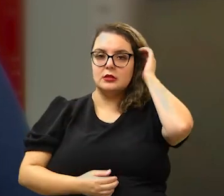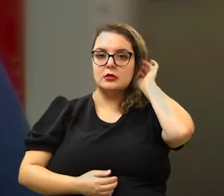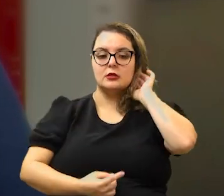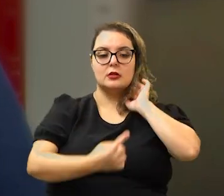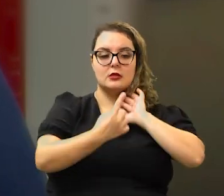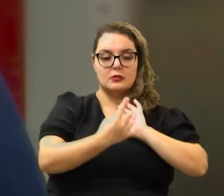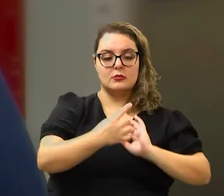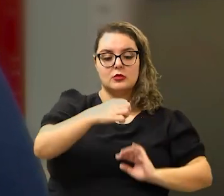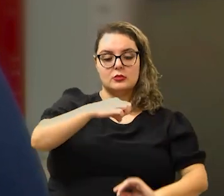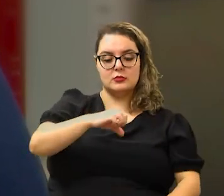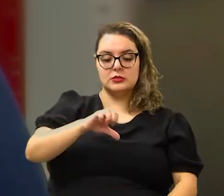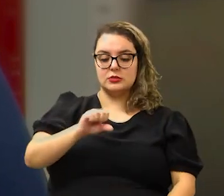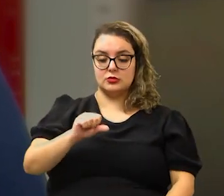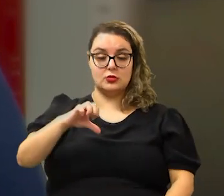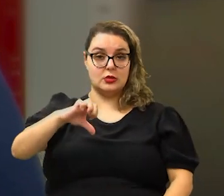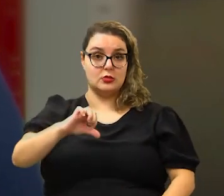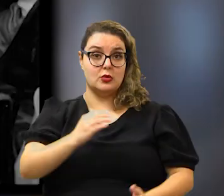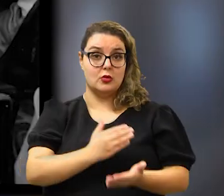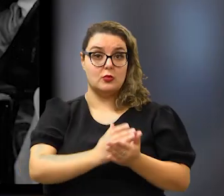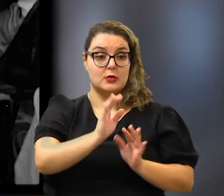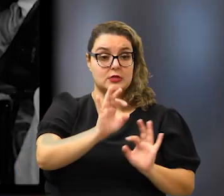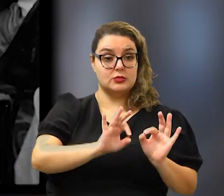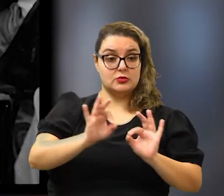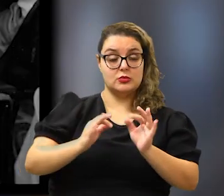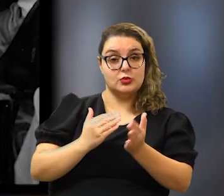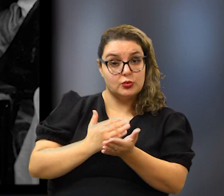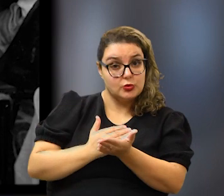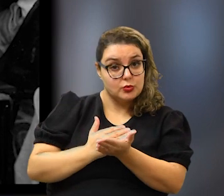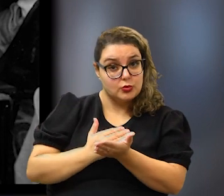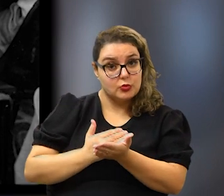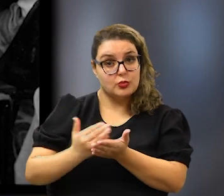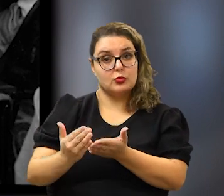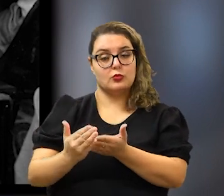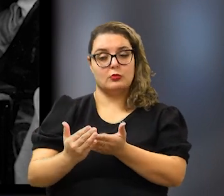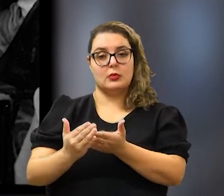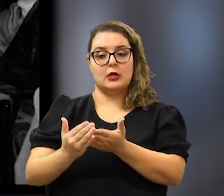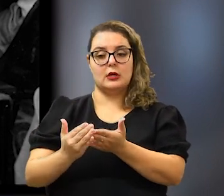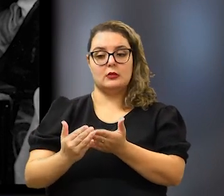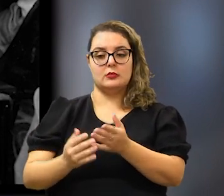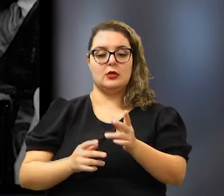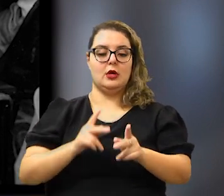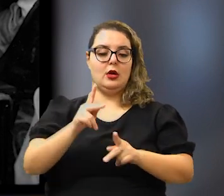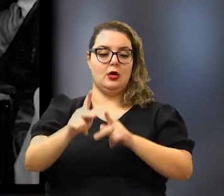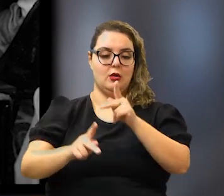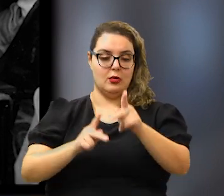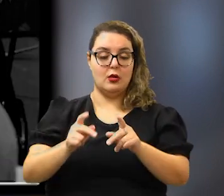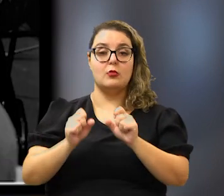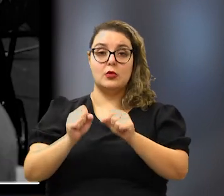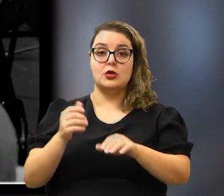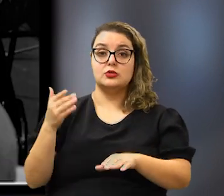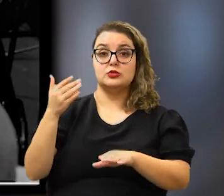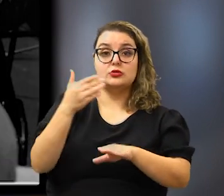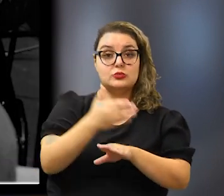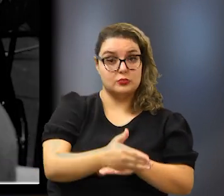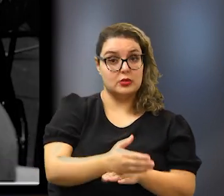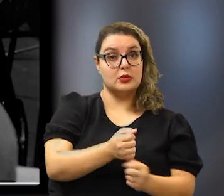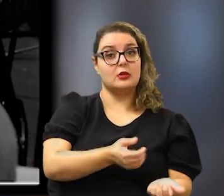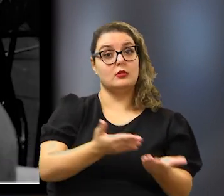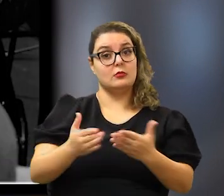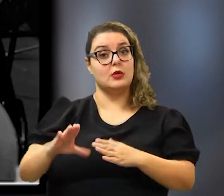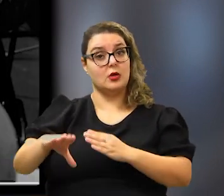dos Velhinhos, a OAB, outras ONGs participando, comunidades de